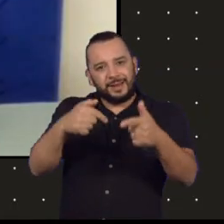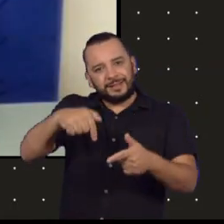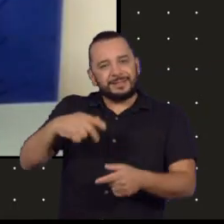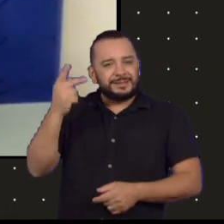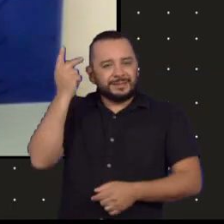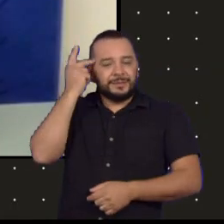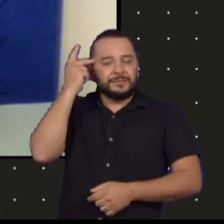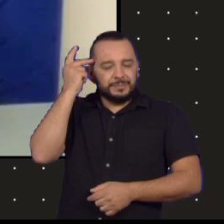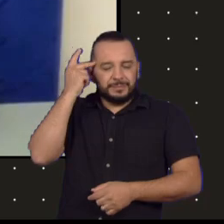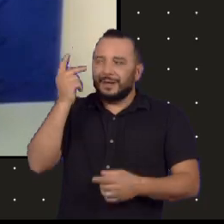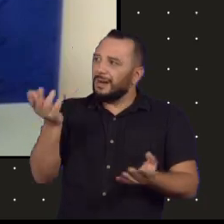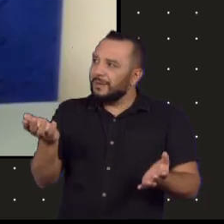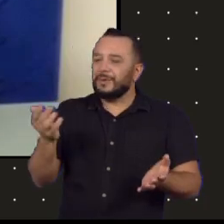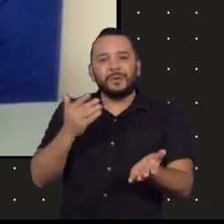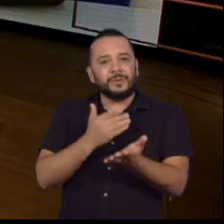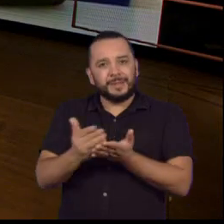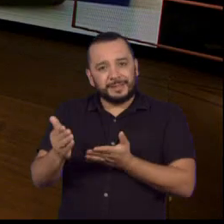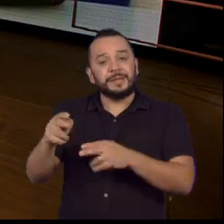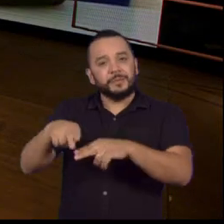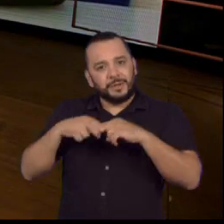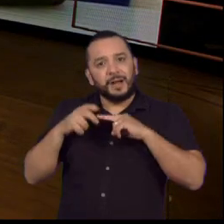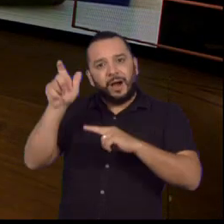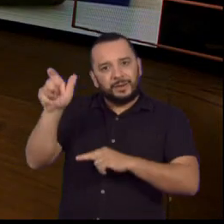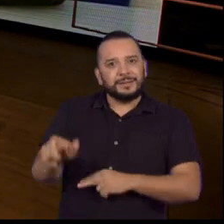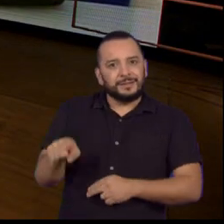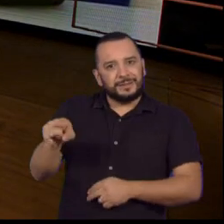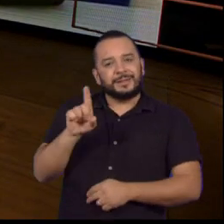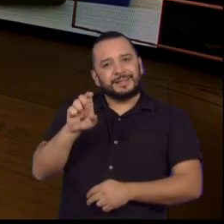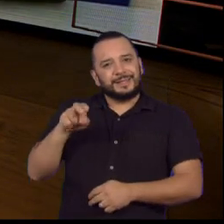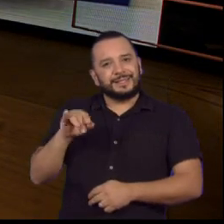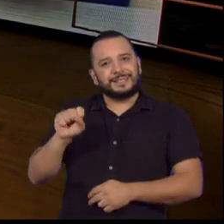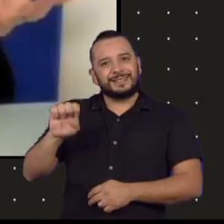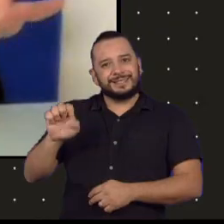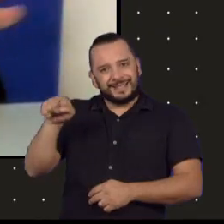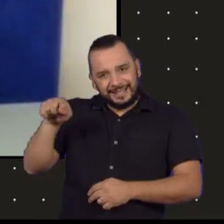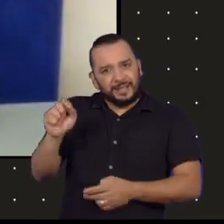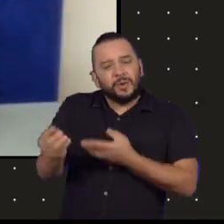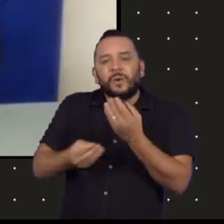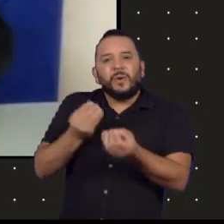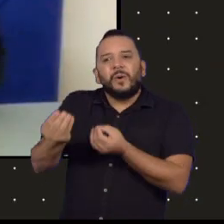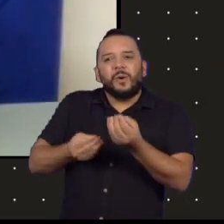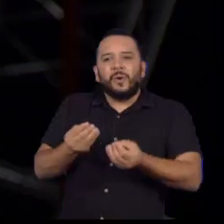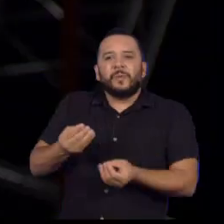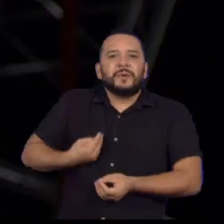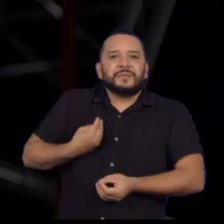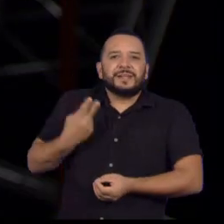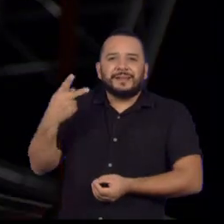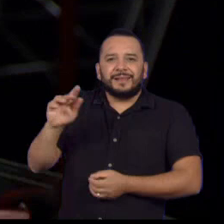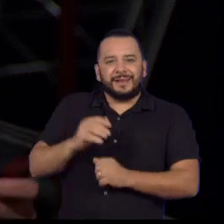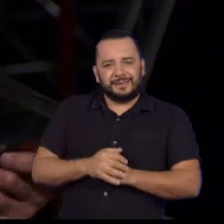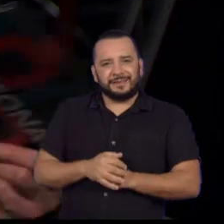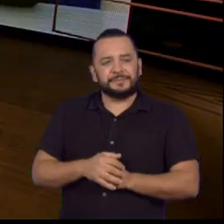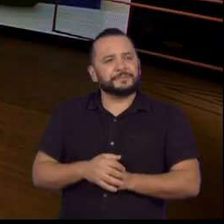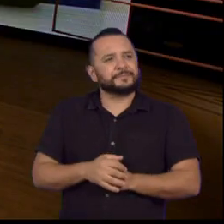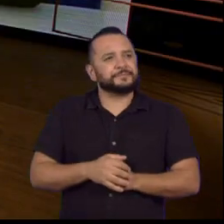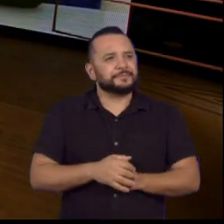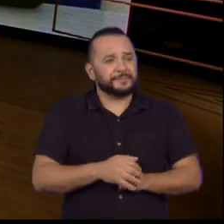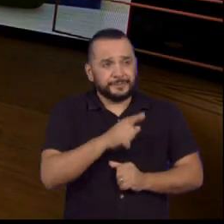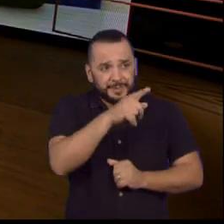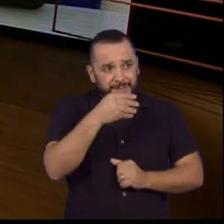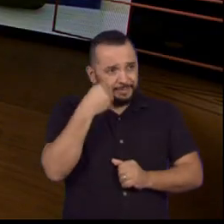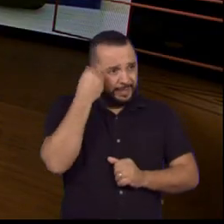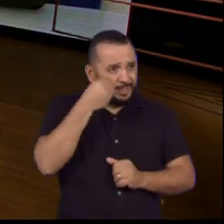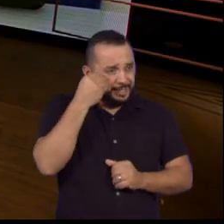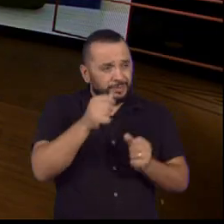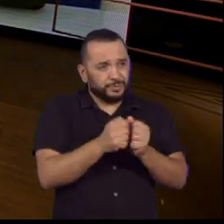olhos dela, da visão que ela tinha, assim, da vida, como ela se colocava, a postura dela. Pouco tempo depois dessa experiência